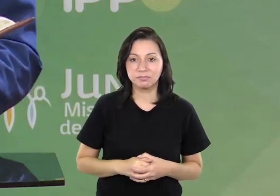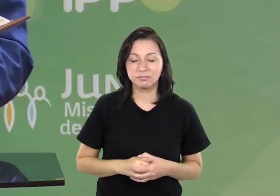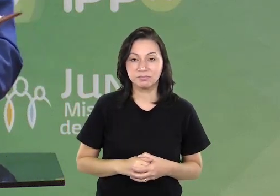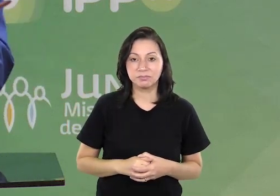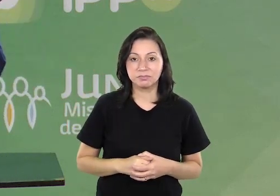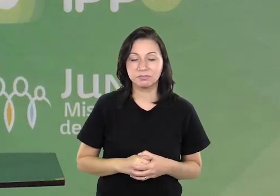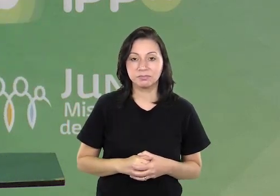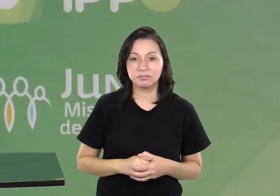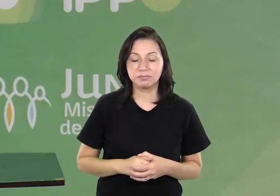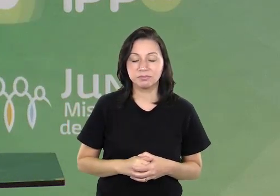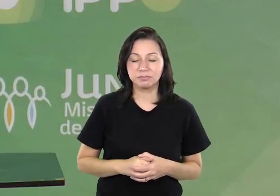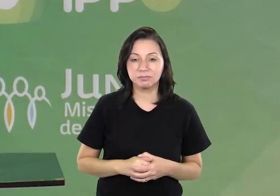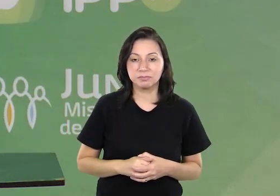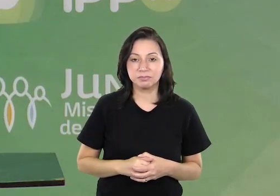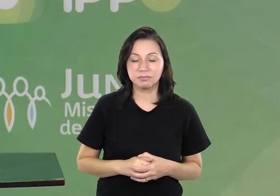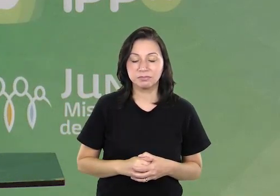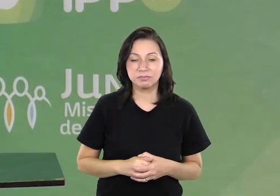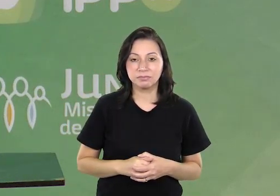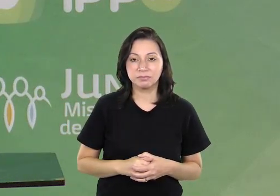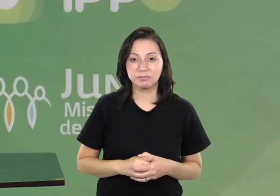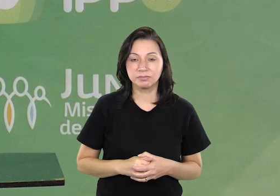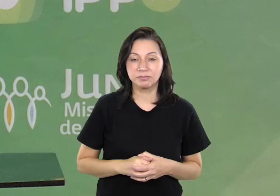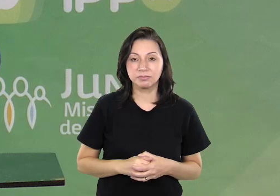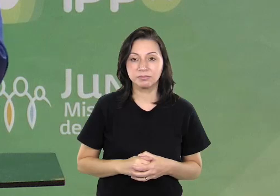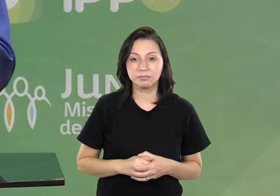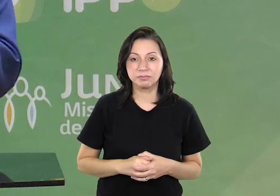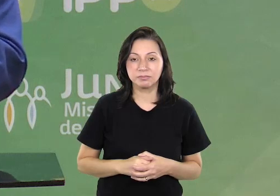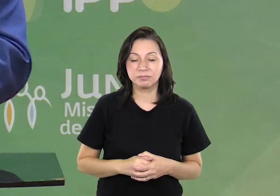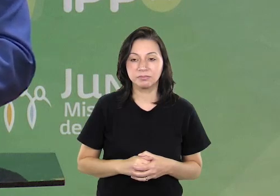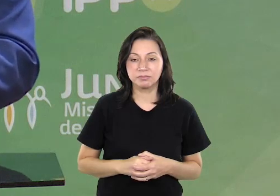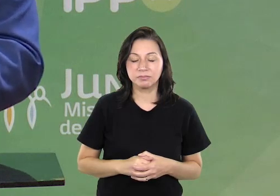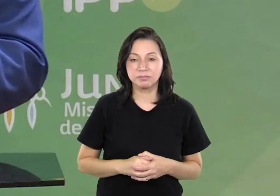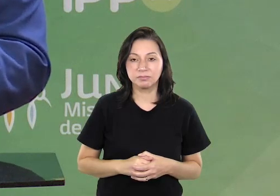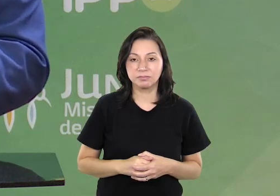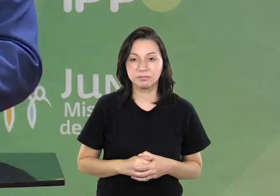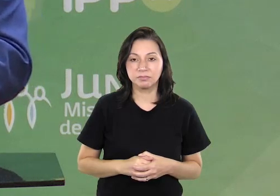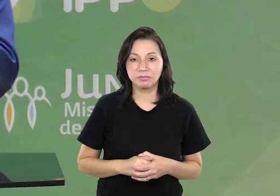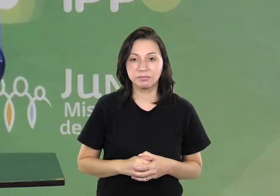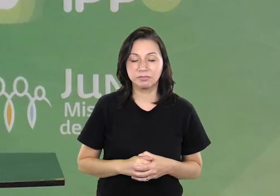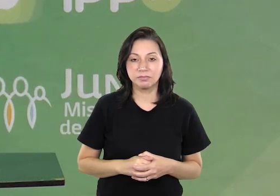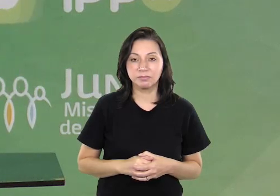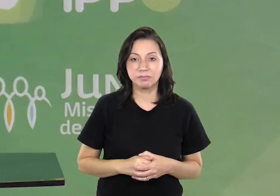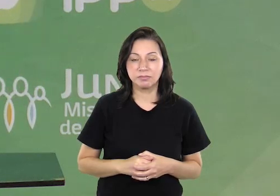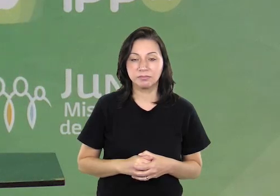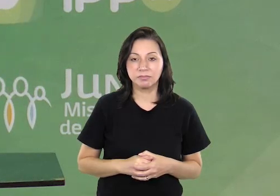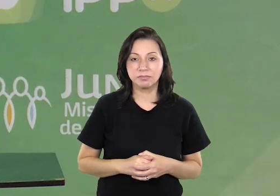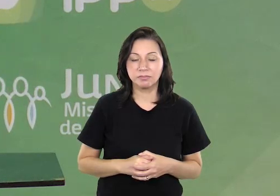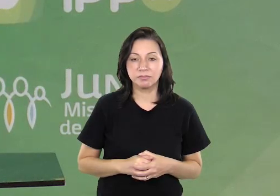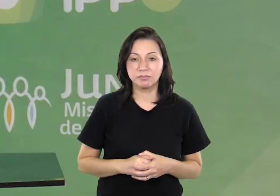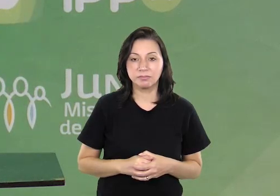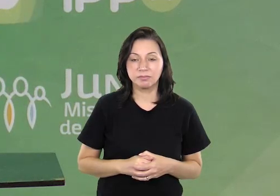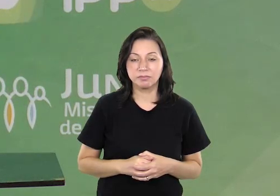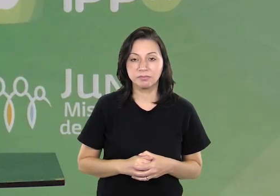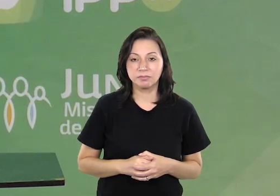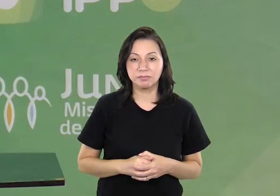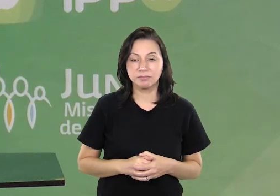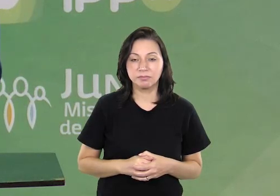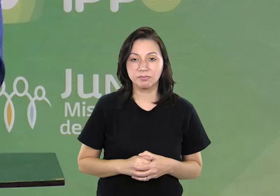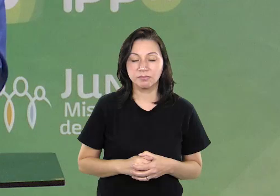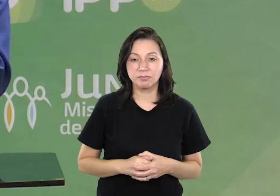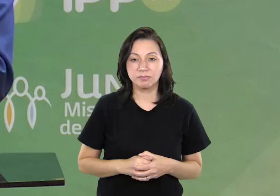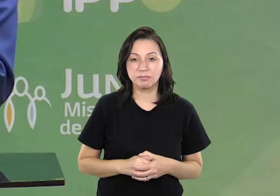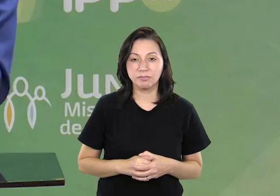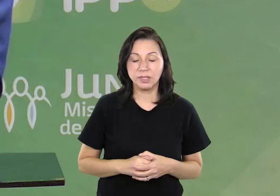sabe porque meus irmãos vejam vocês até ver o que melhor seria e fizesse os dos homens debaixo do céu durante